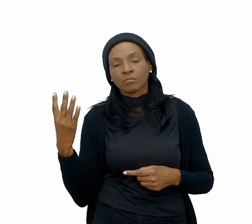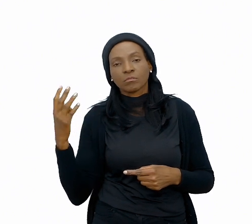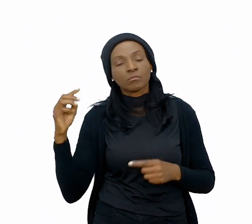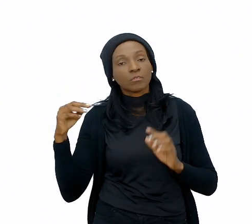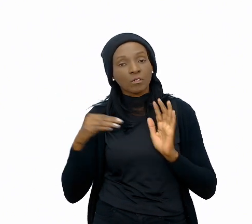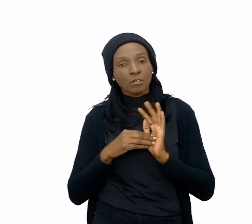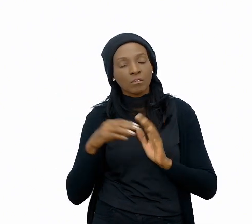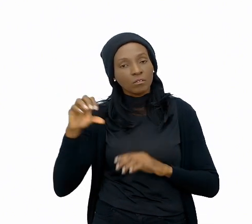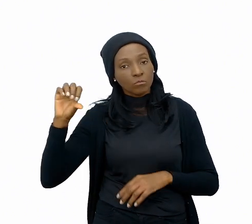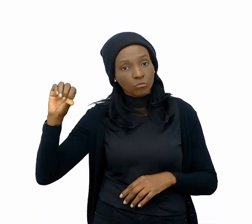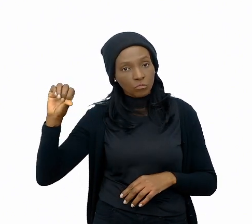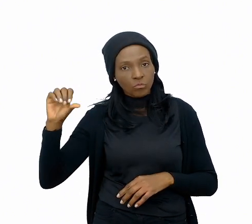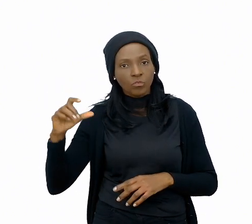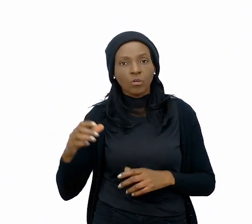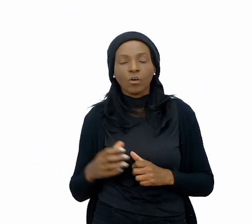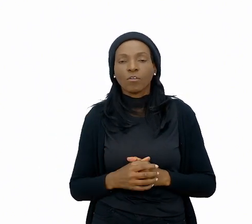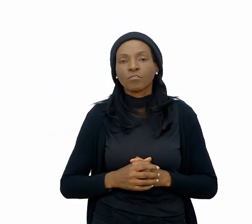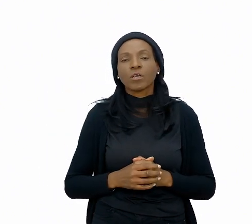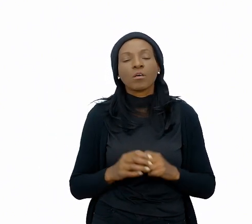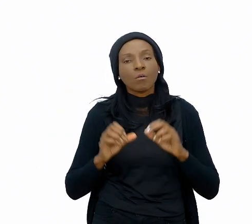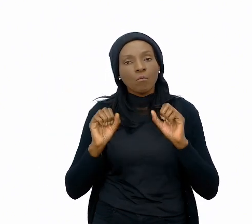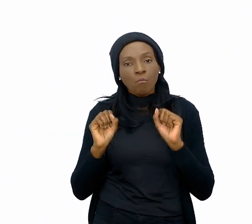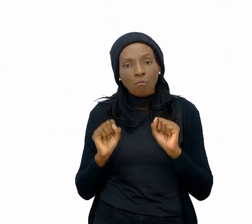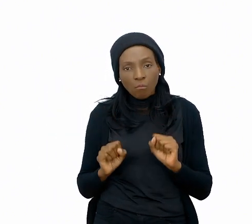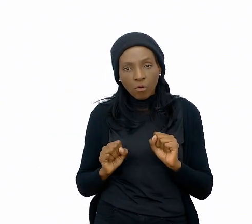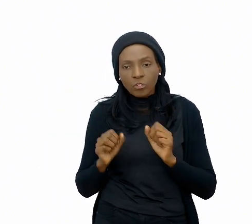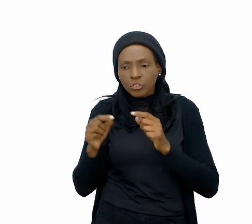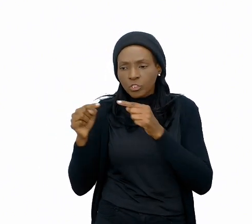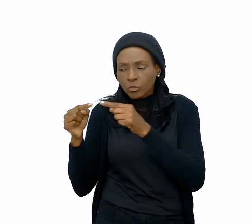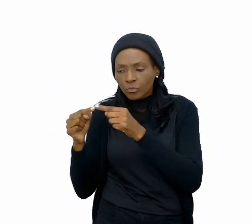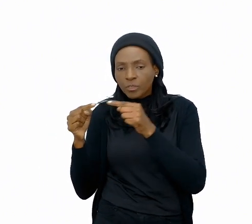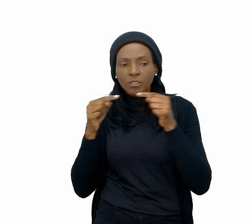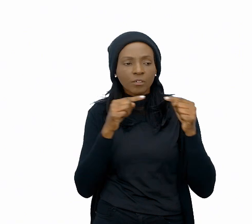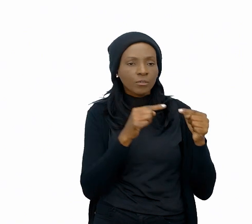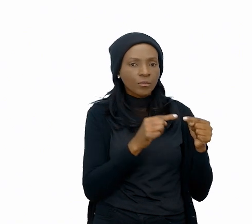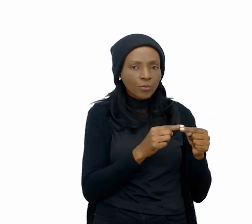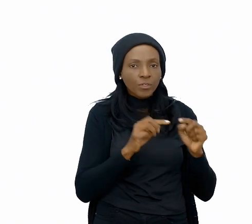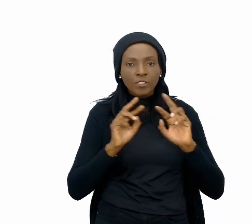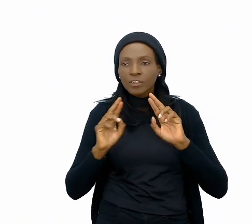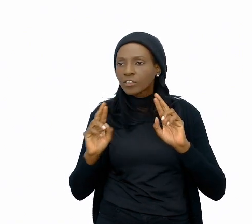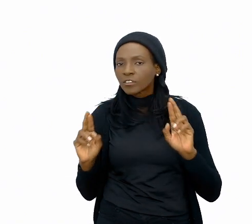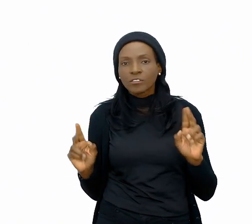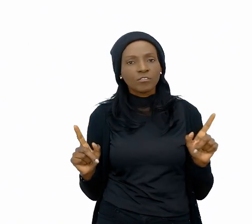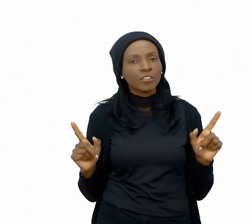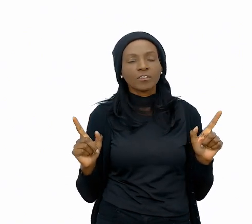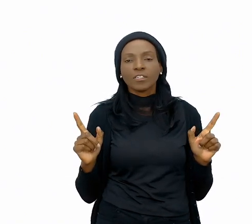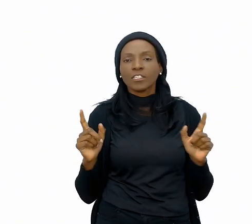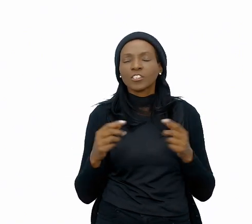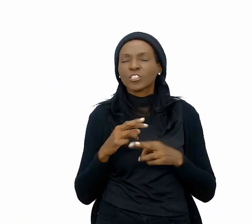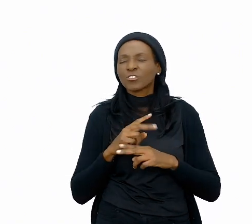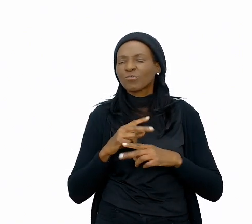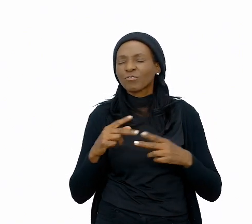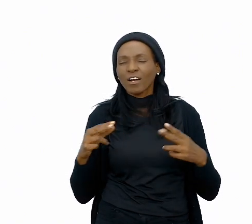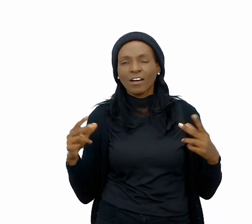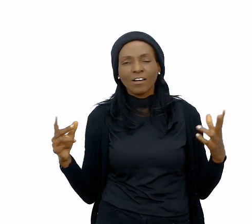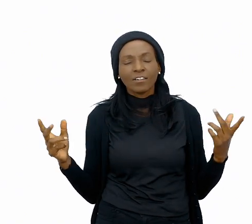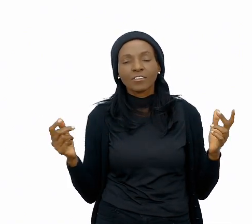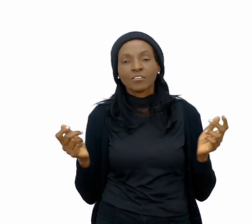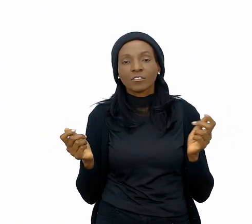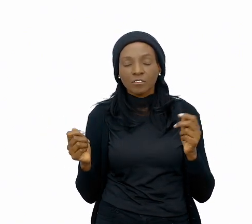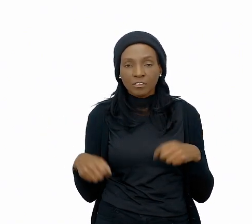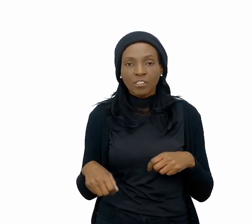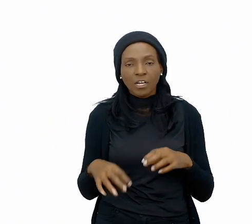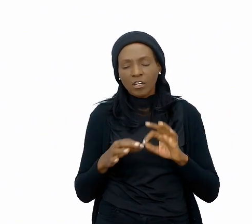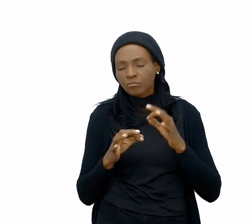o 9, né? Onde eles podem ser combinados de formas infinitas, né? Eles podem